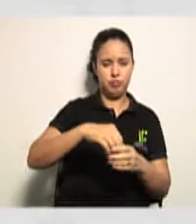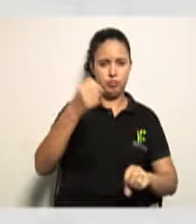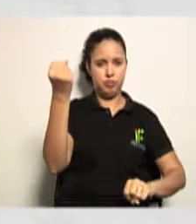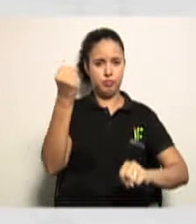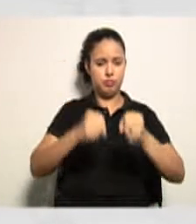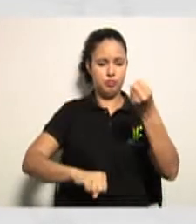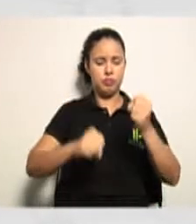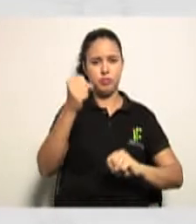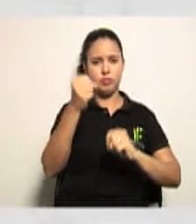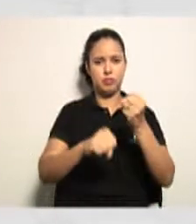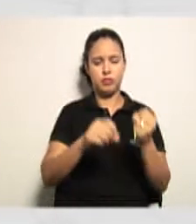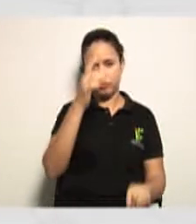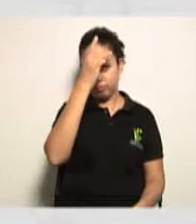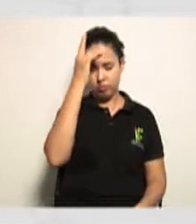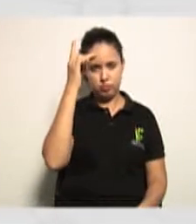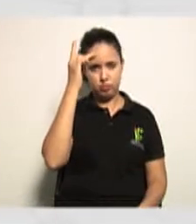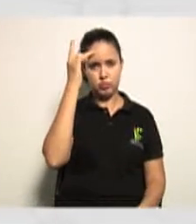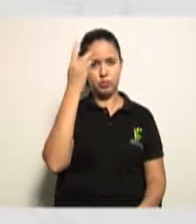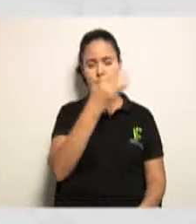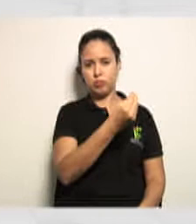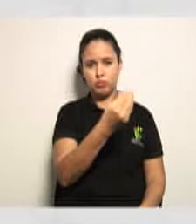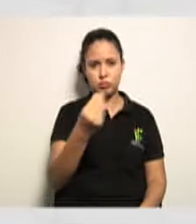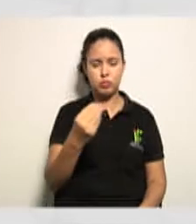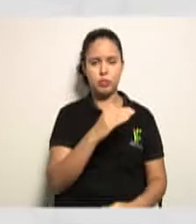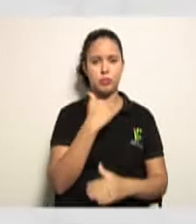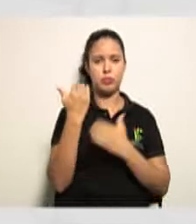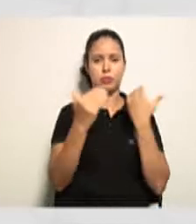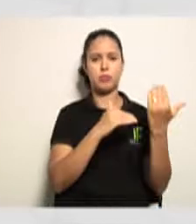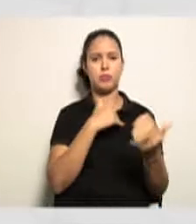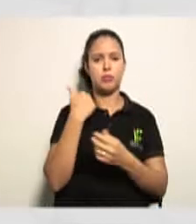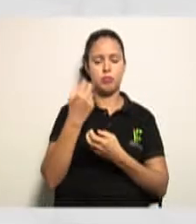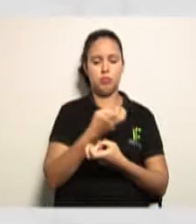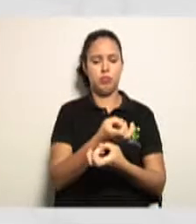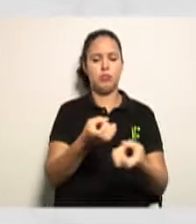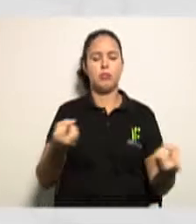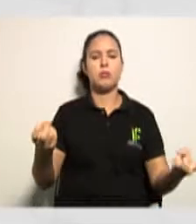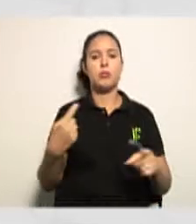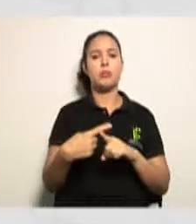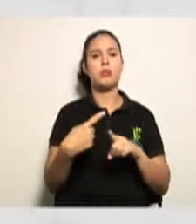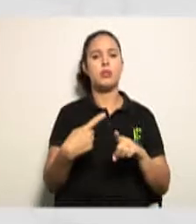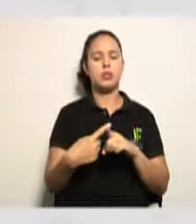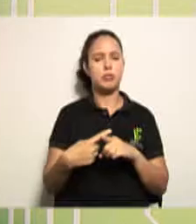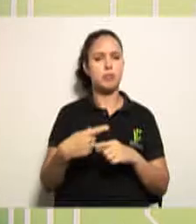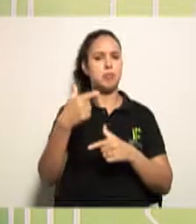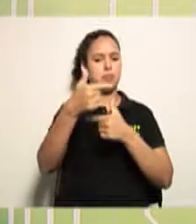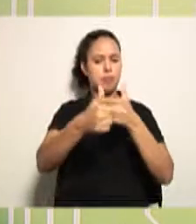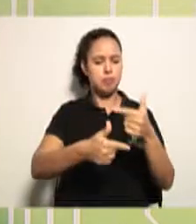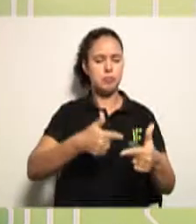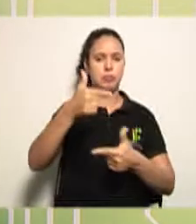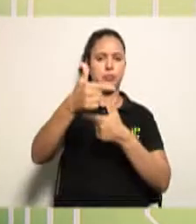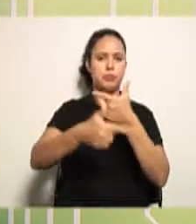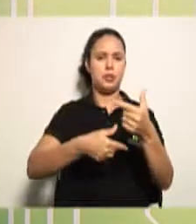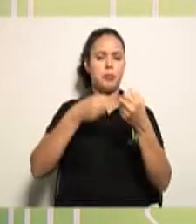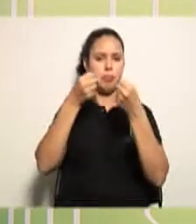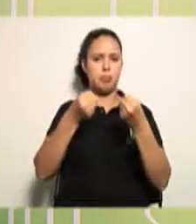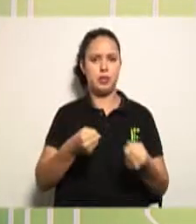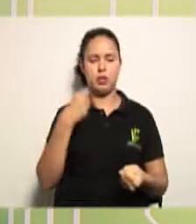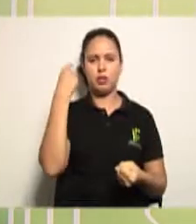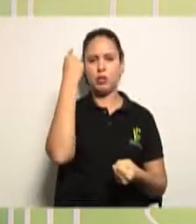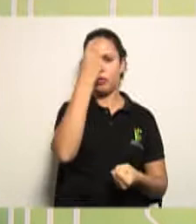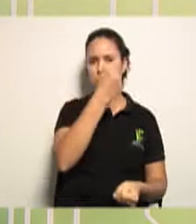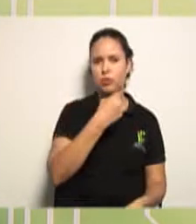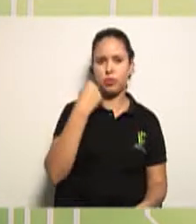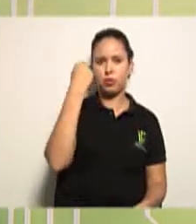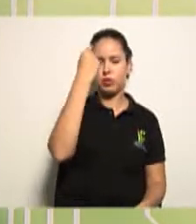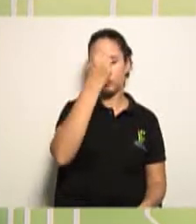ocasionou muitas mortes por exaustão de trabalho, por uma grande carga de trabalho mesmo, principalmente na questão